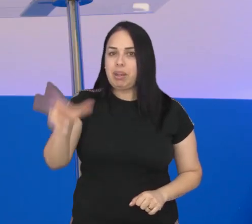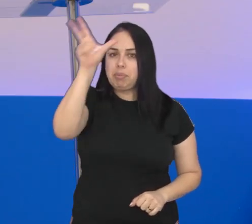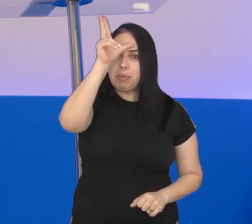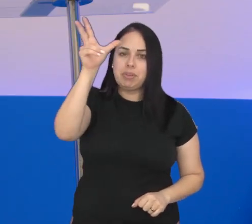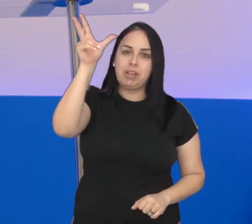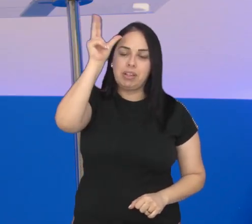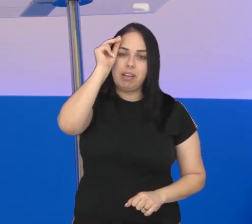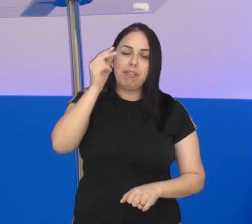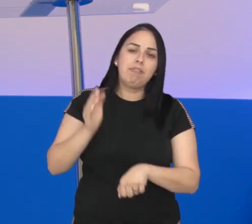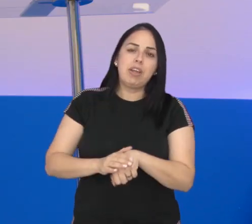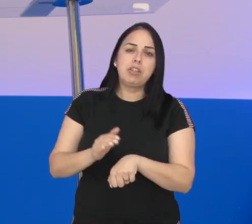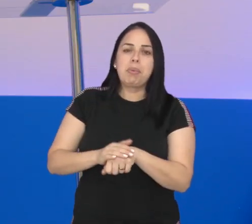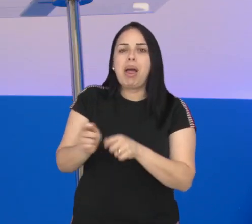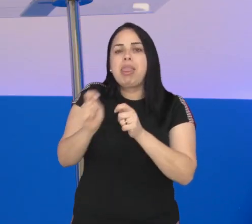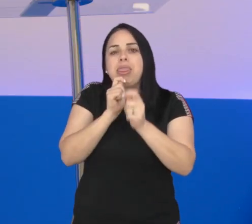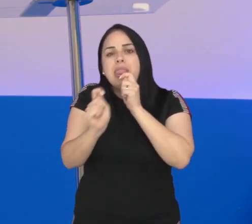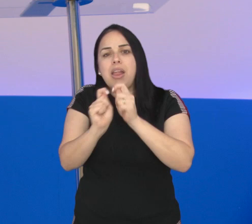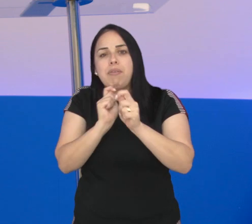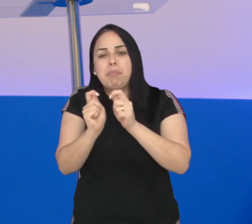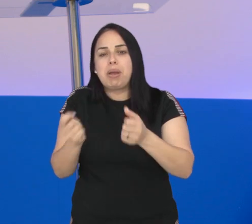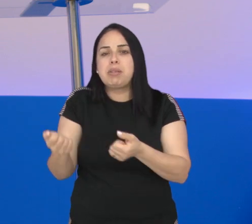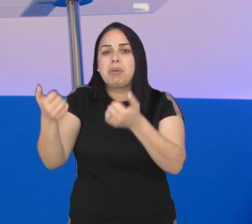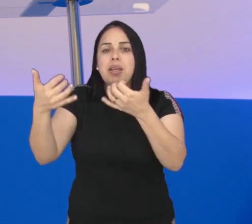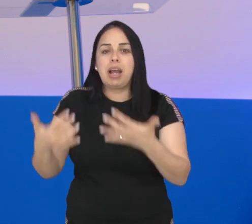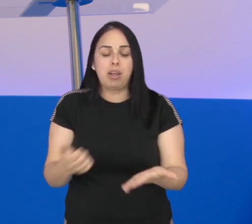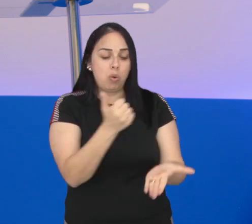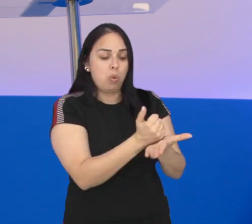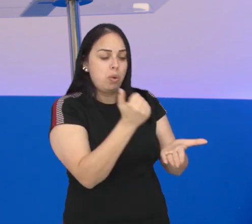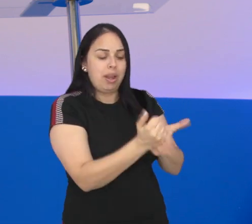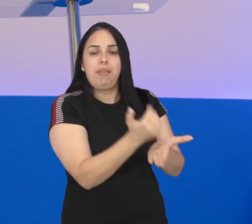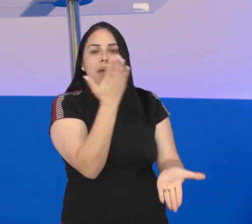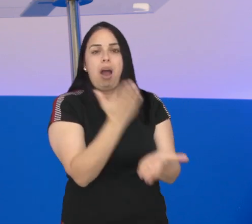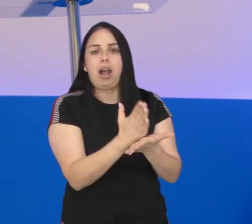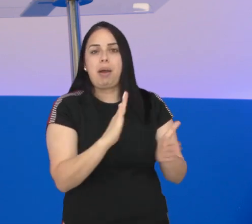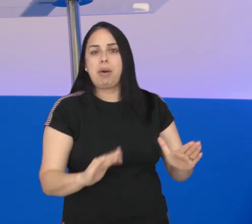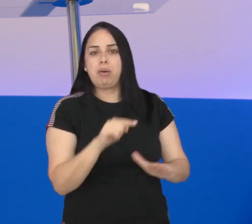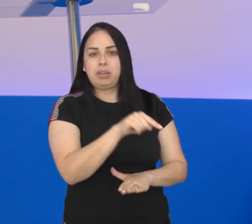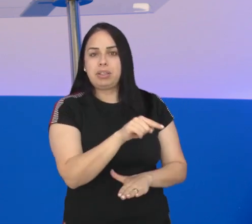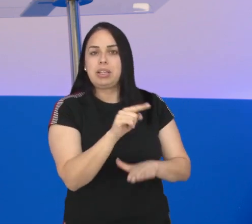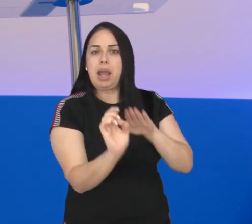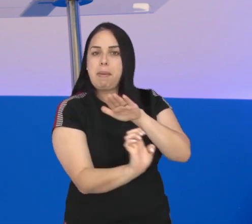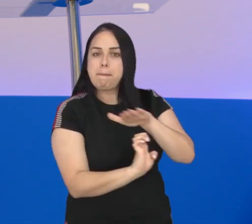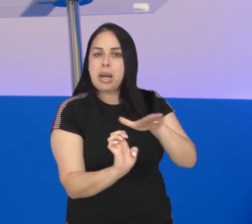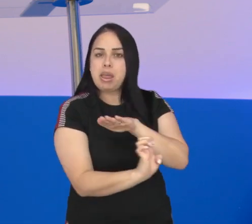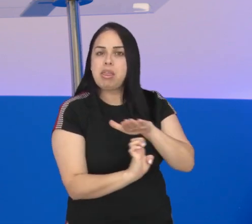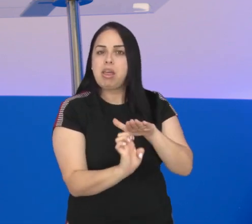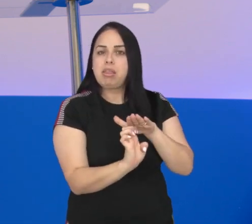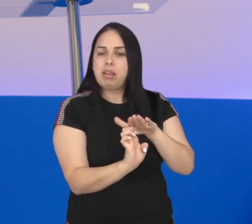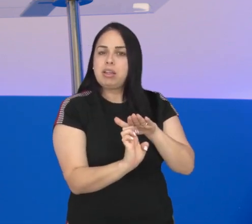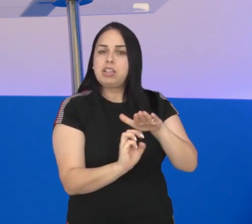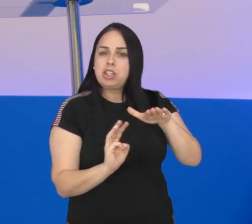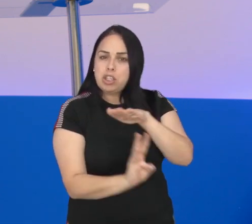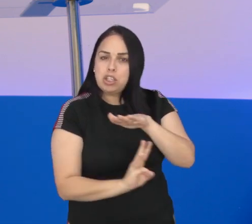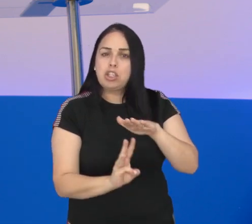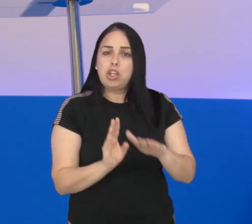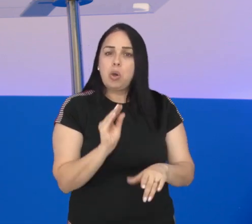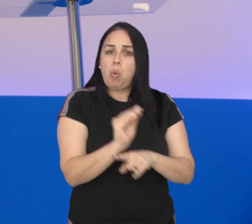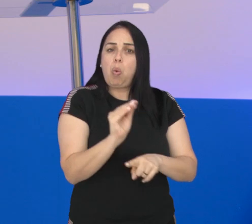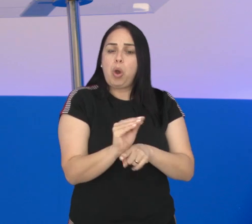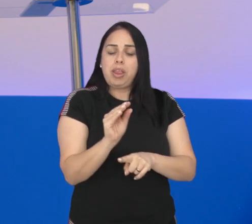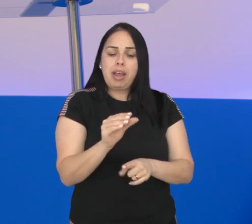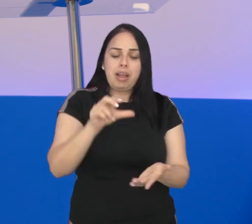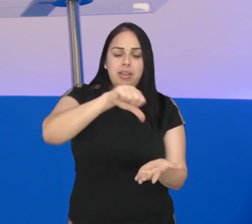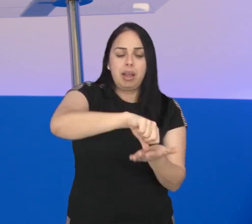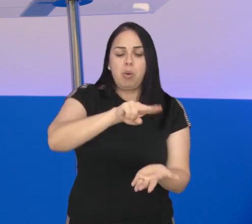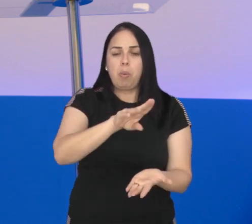A Prefeitura fez uma coletiva de imprensa para falar sobre o encerramento de contrato com uma empresa terceirizada responsável